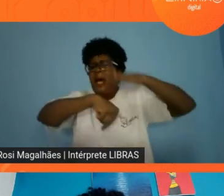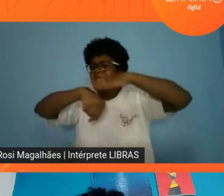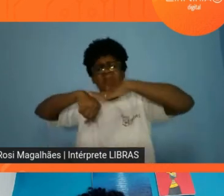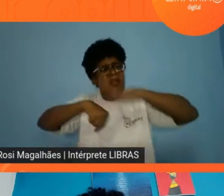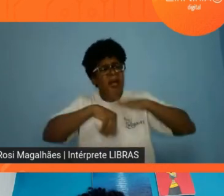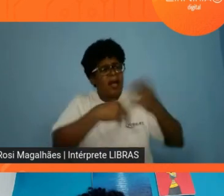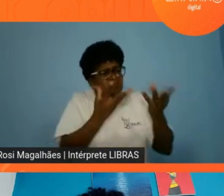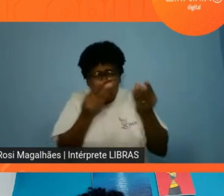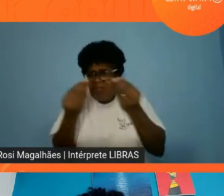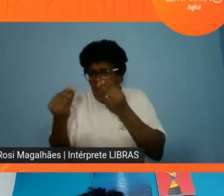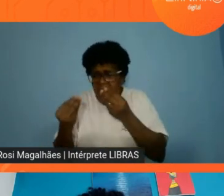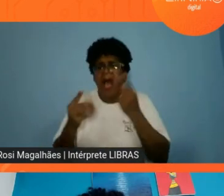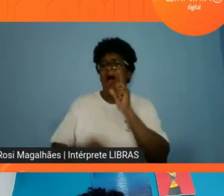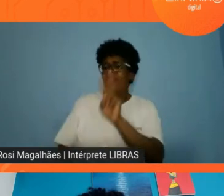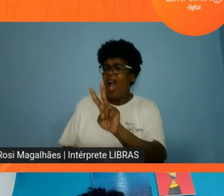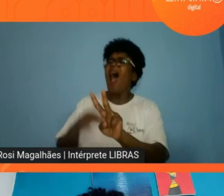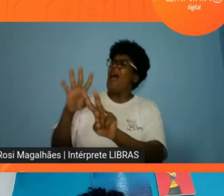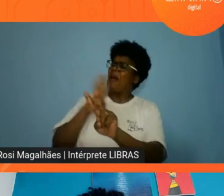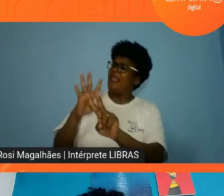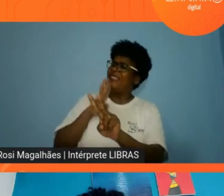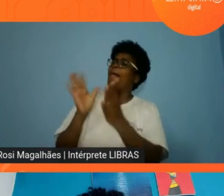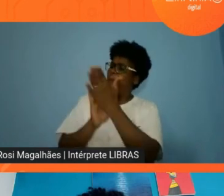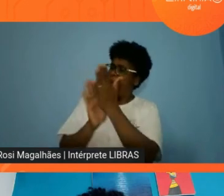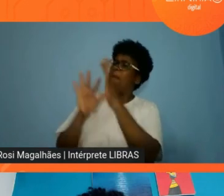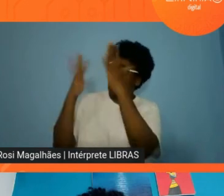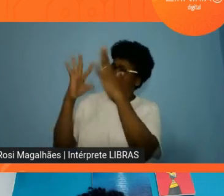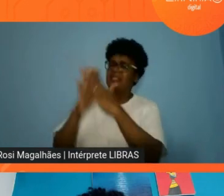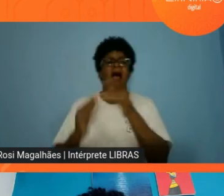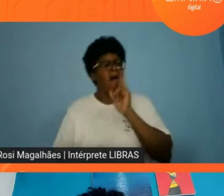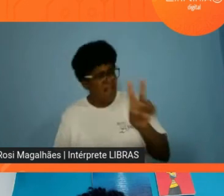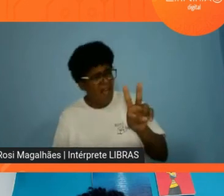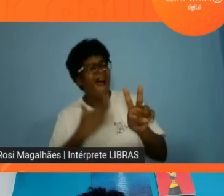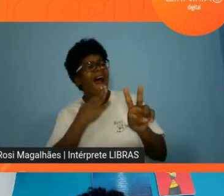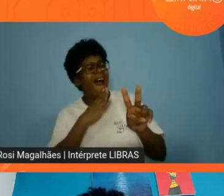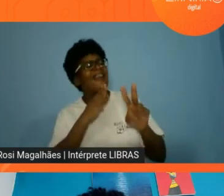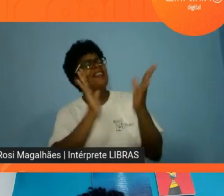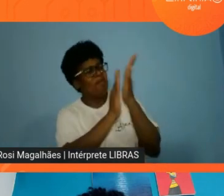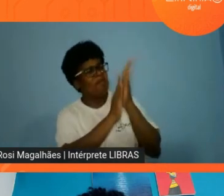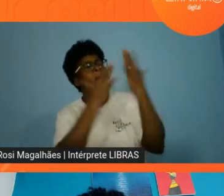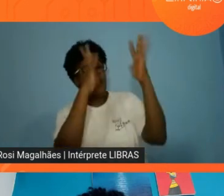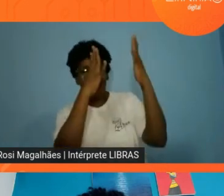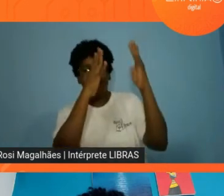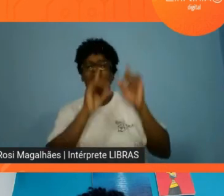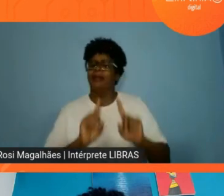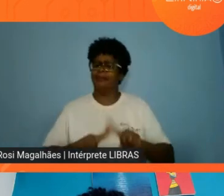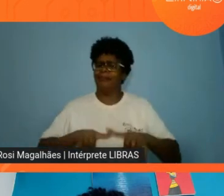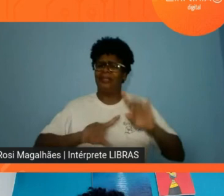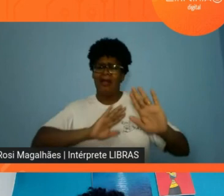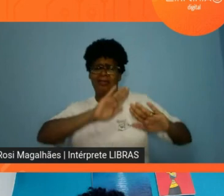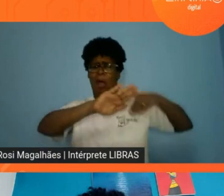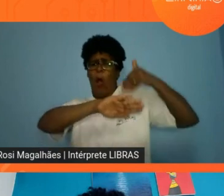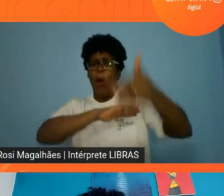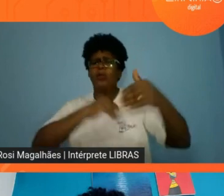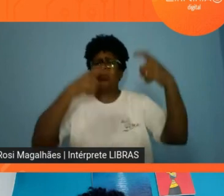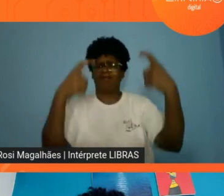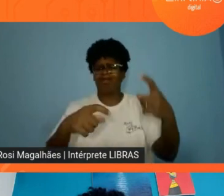sendo reconhecidas pela cidade, sabe? E a gente não tem que sair daqui para fora para ser reconhecido e